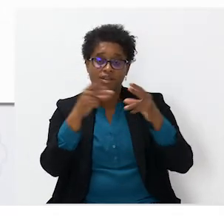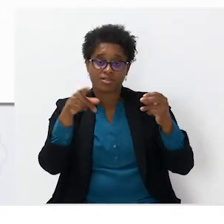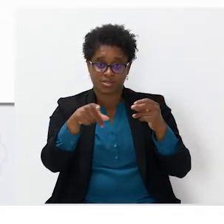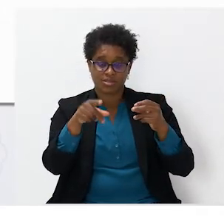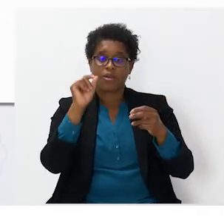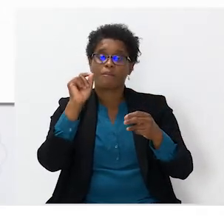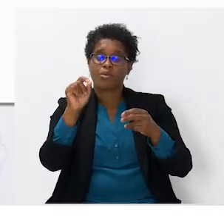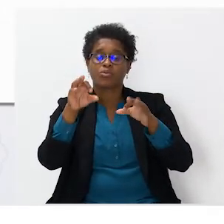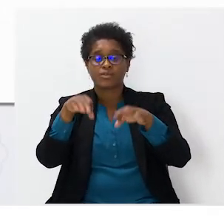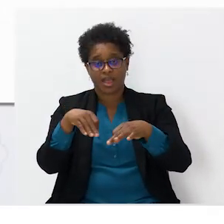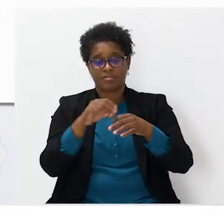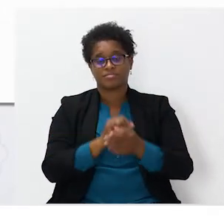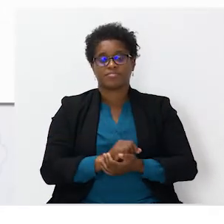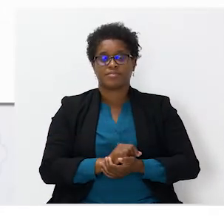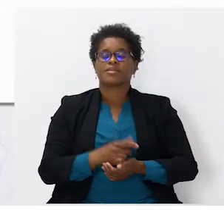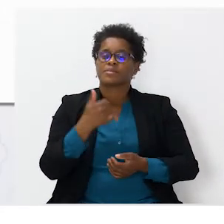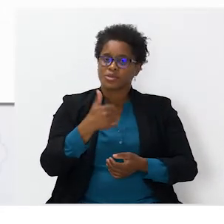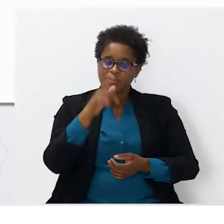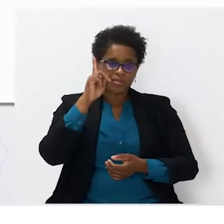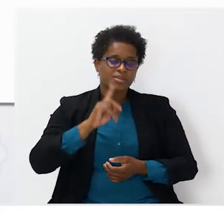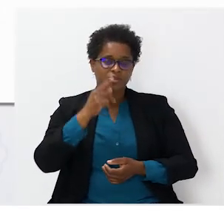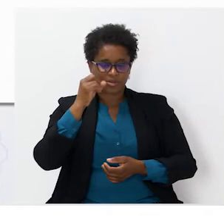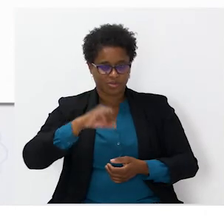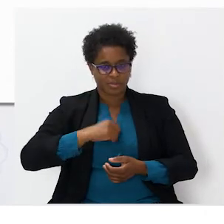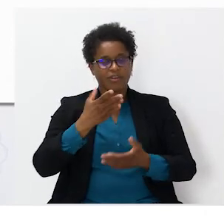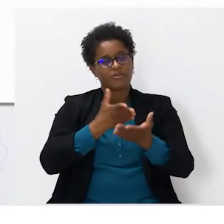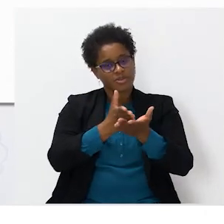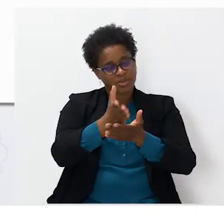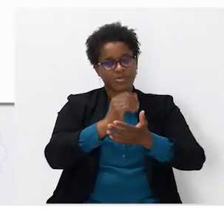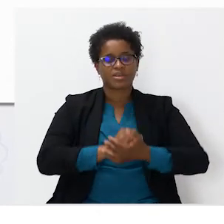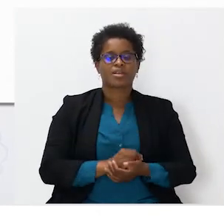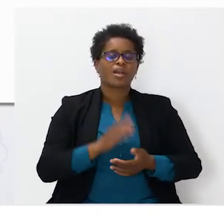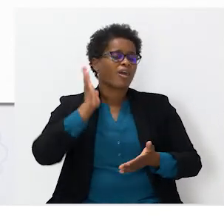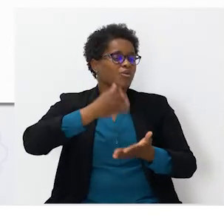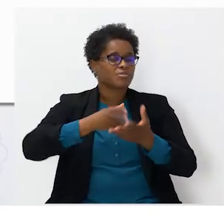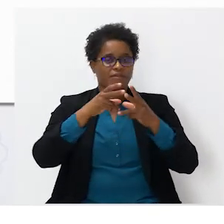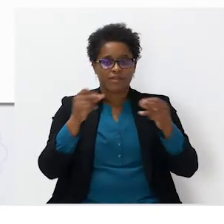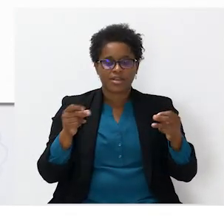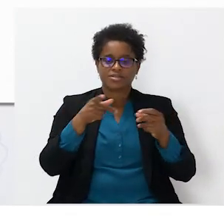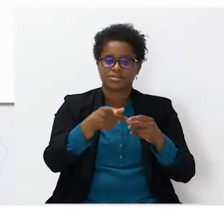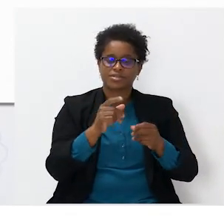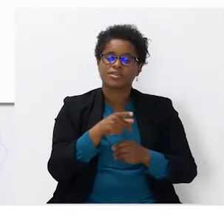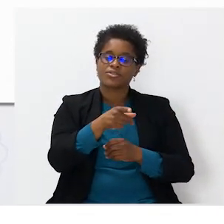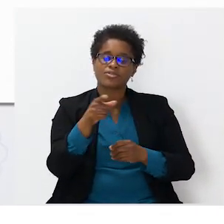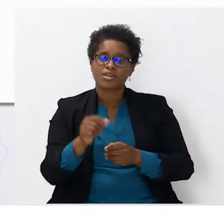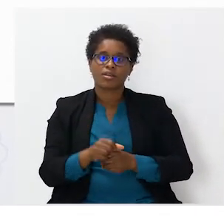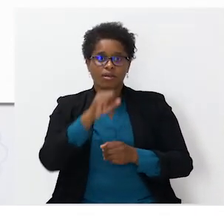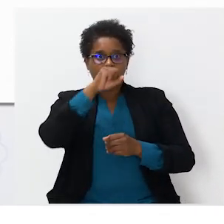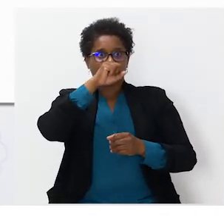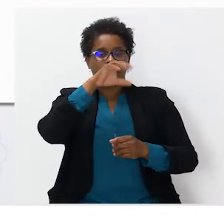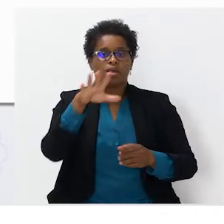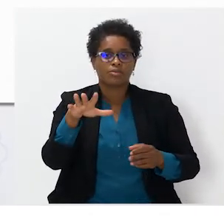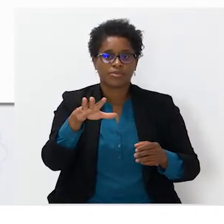o ponto final. Muito bem, meus meninos. Continuemos a última frase. Indica o